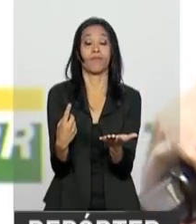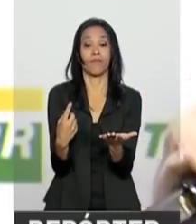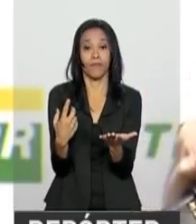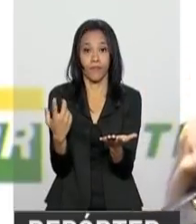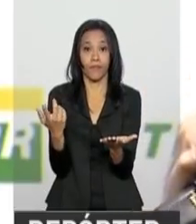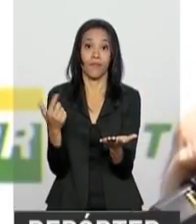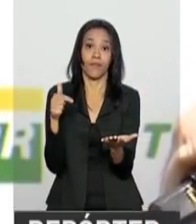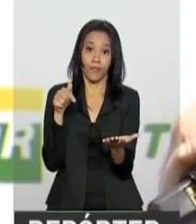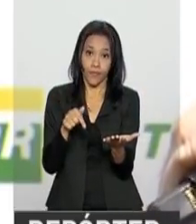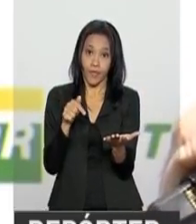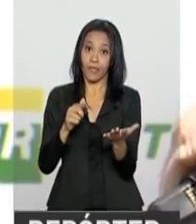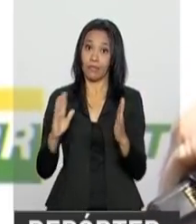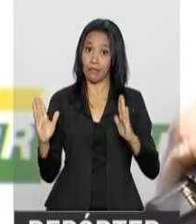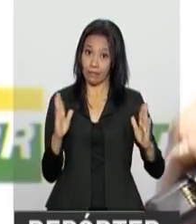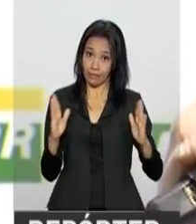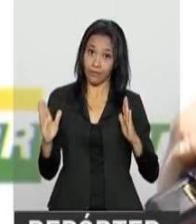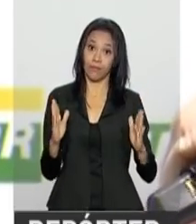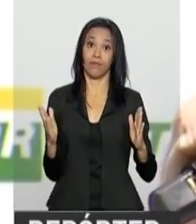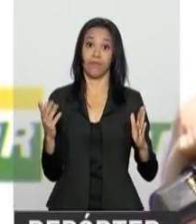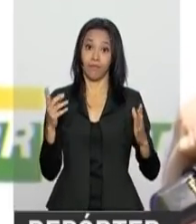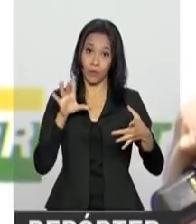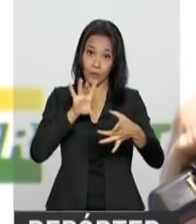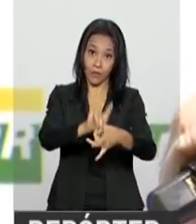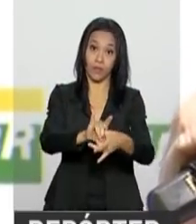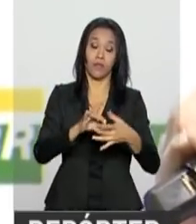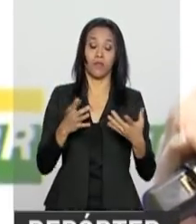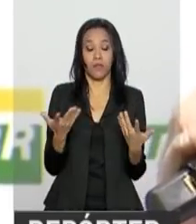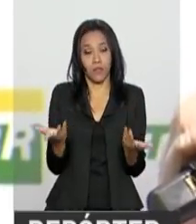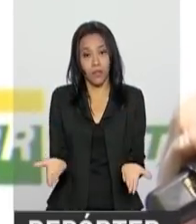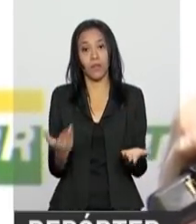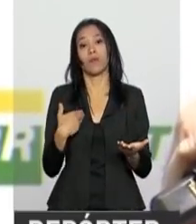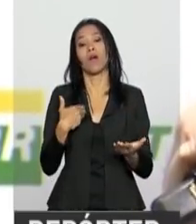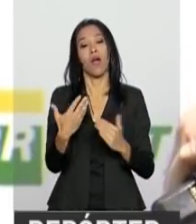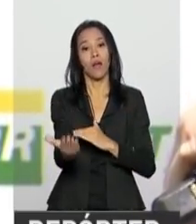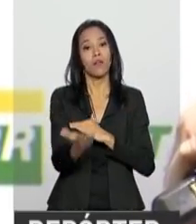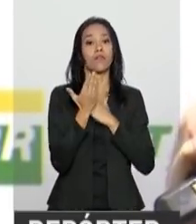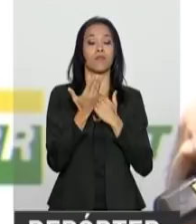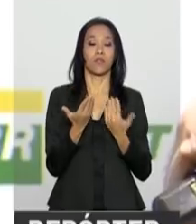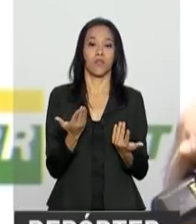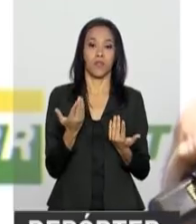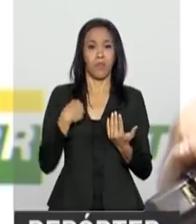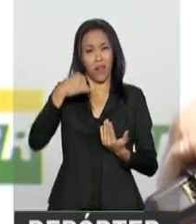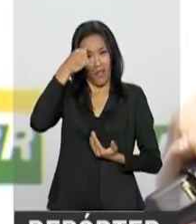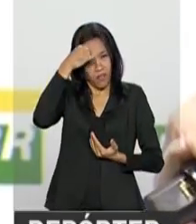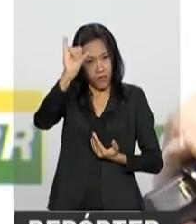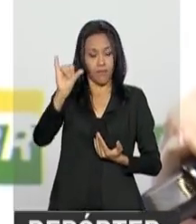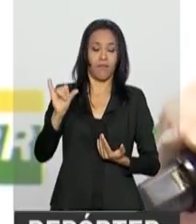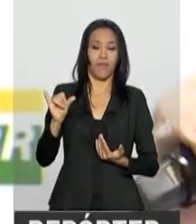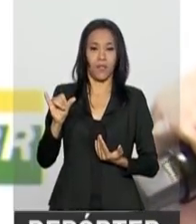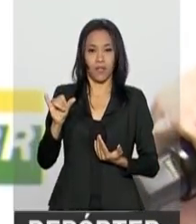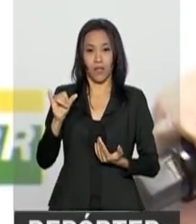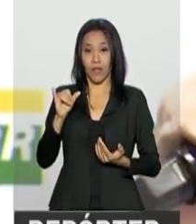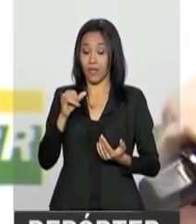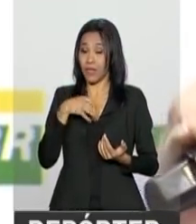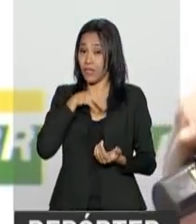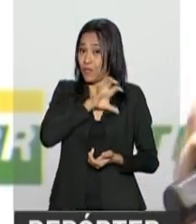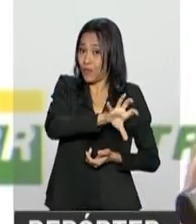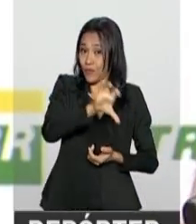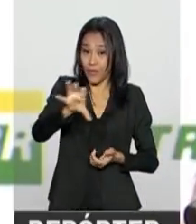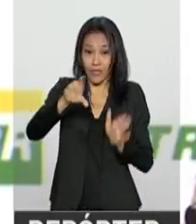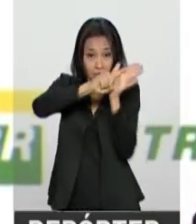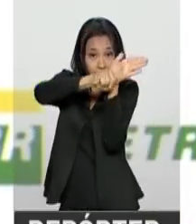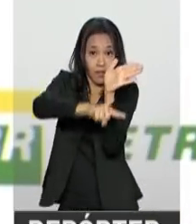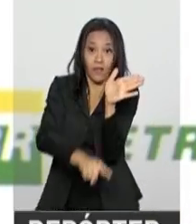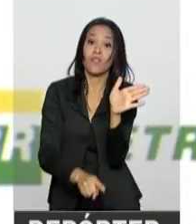neste quadro mais construtivo, portanto, contribuindo para evitar impactos negativos